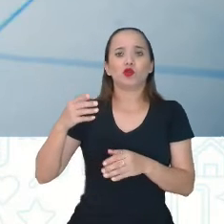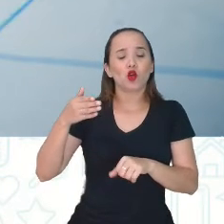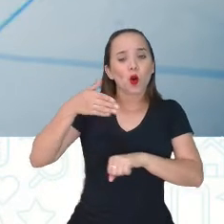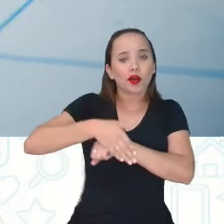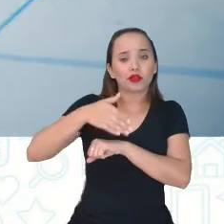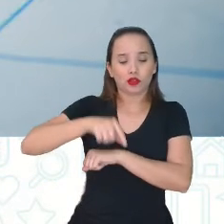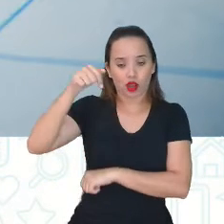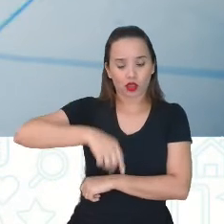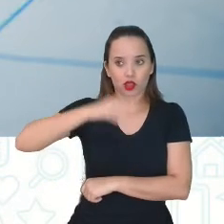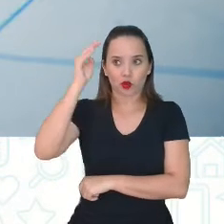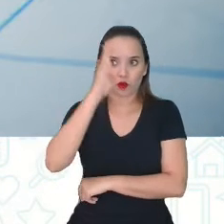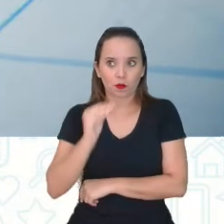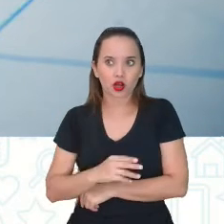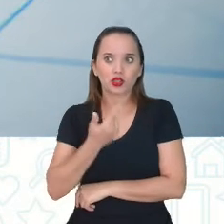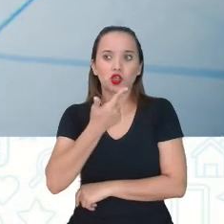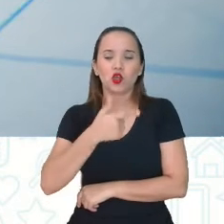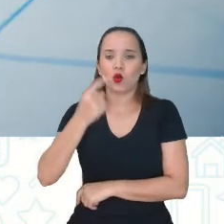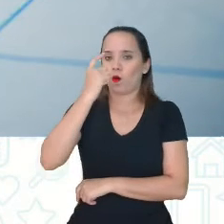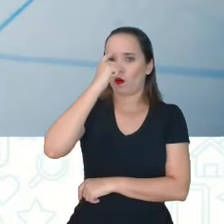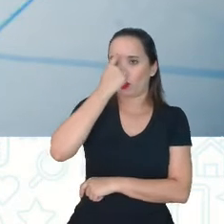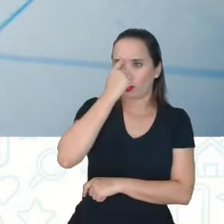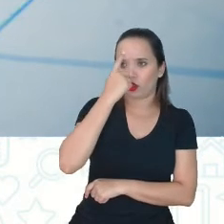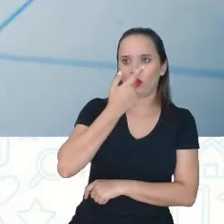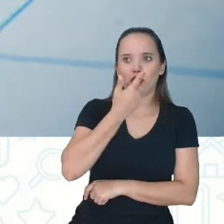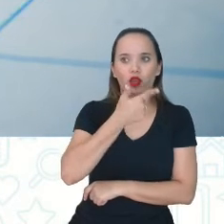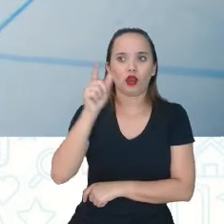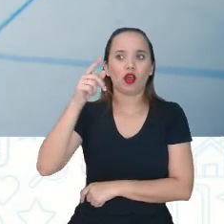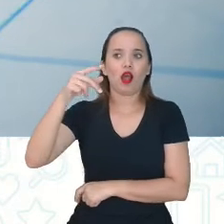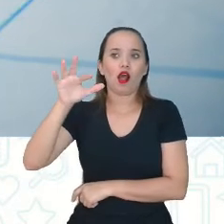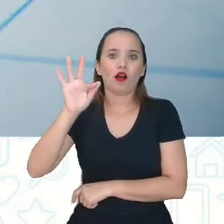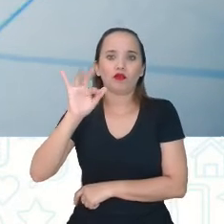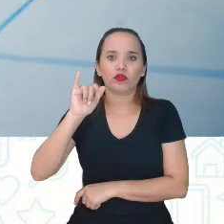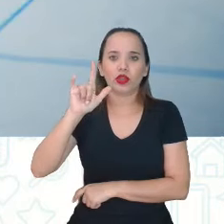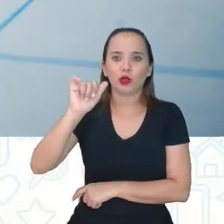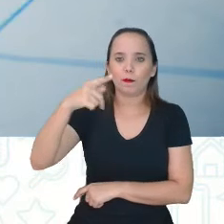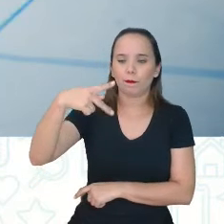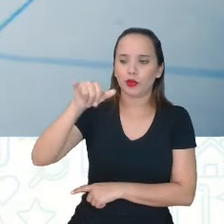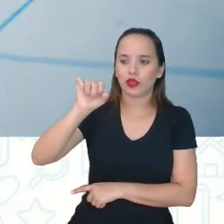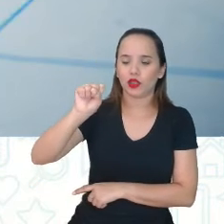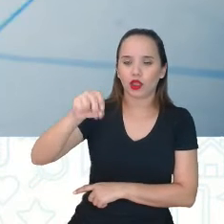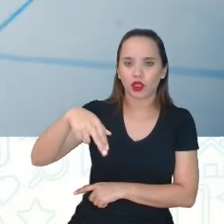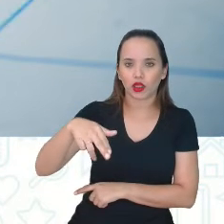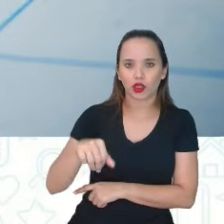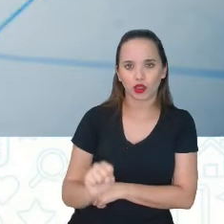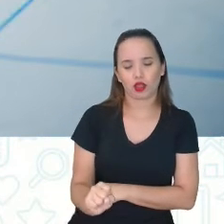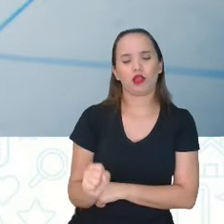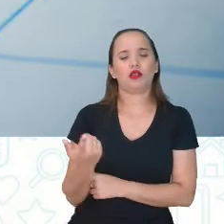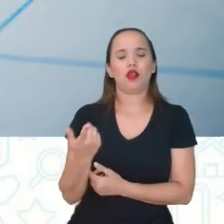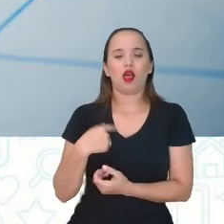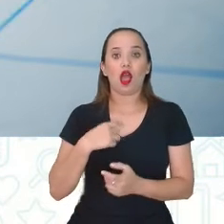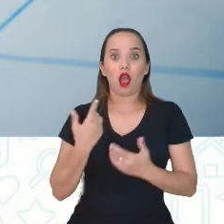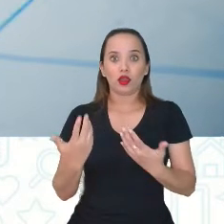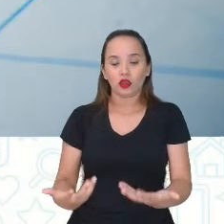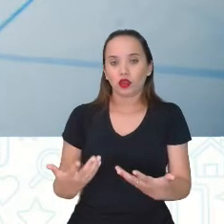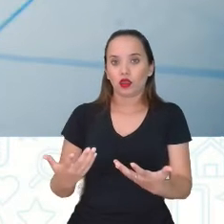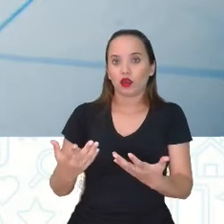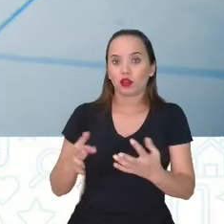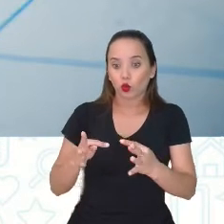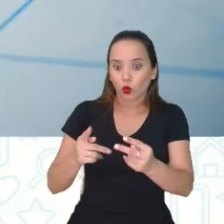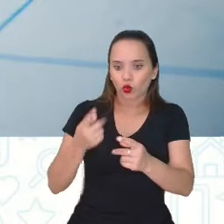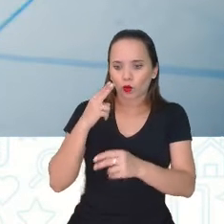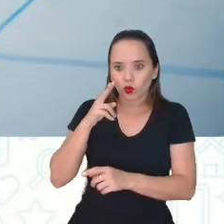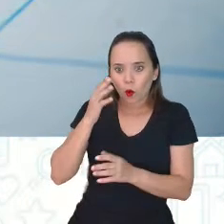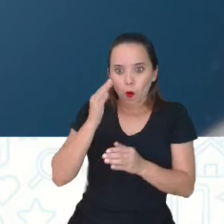ali o sucesso, né, em um país, os outros disseram, opa, dá certo, né? Vamos embora. E o Brasil não foi diferente,